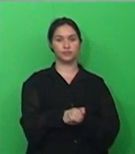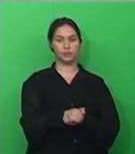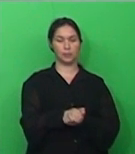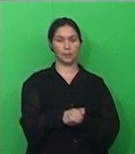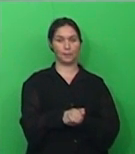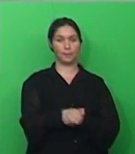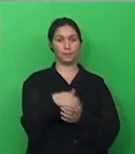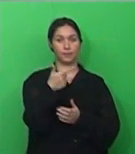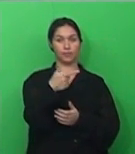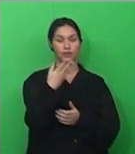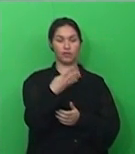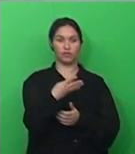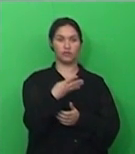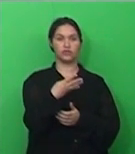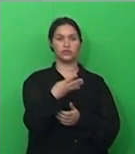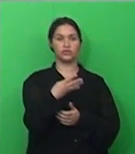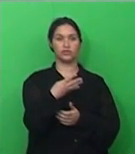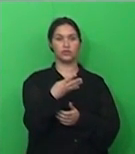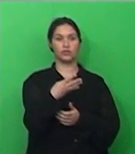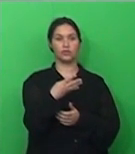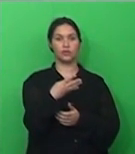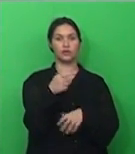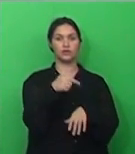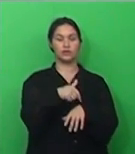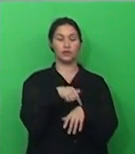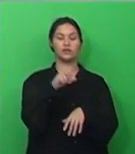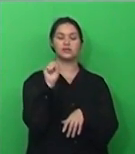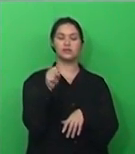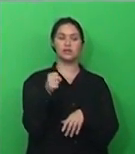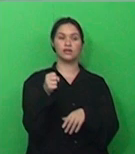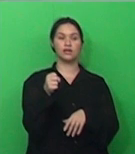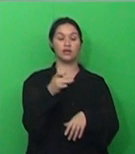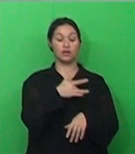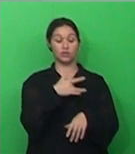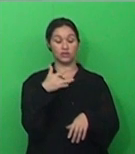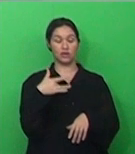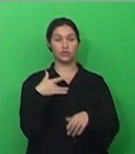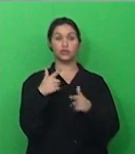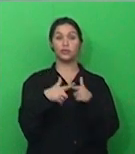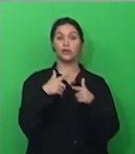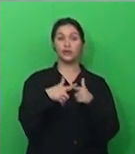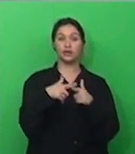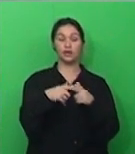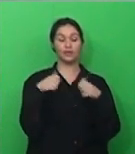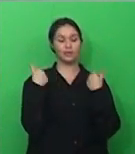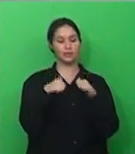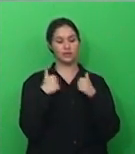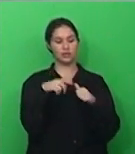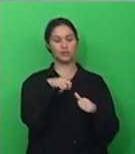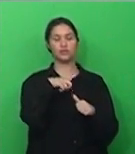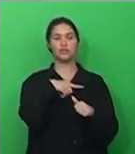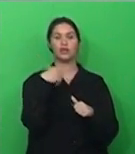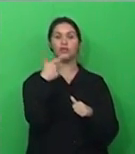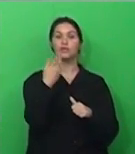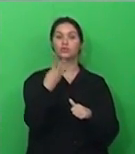sobre o 24 horas. Claro, Toninho, nós precisamos que continue o 24 horas no bairro